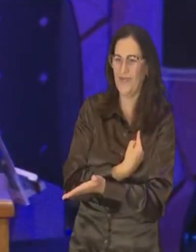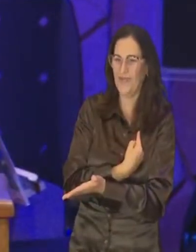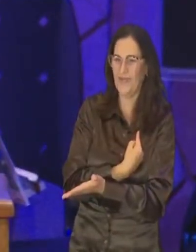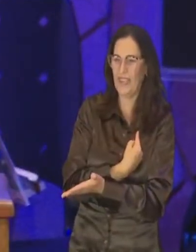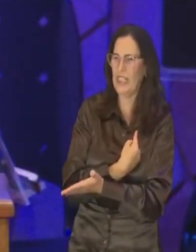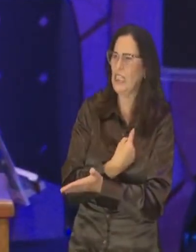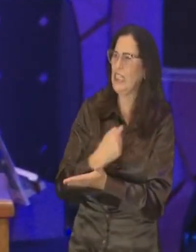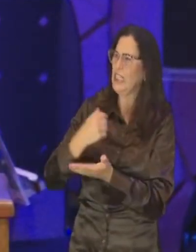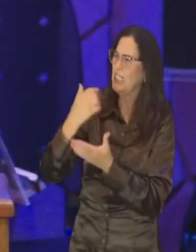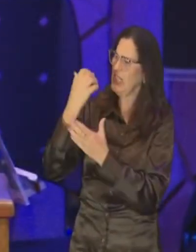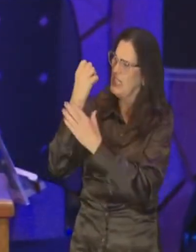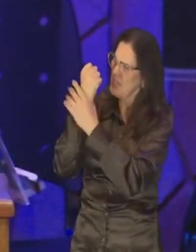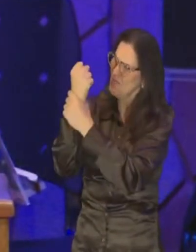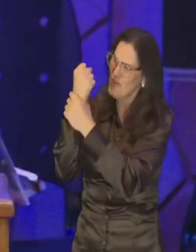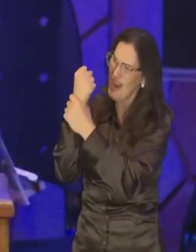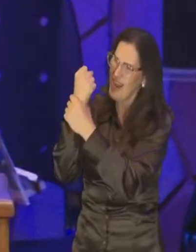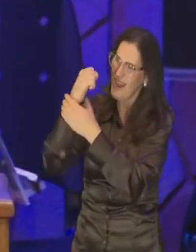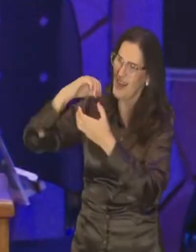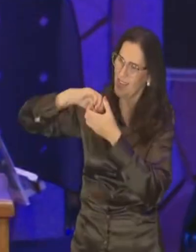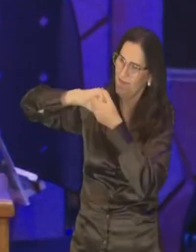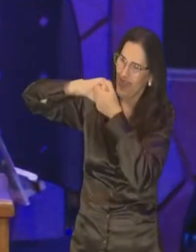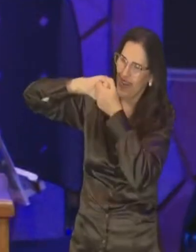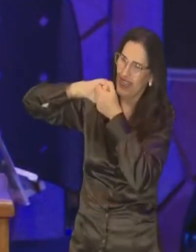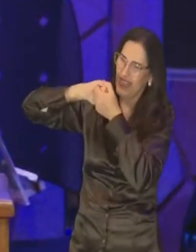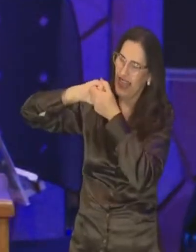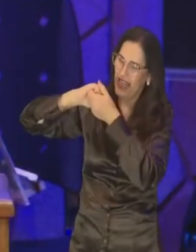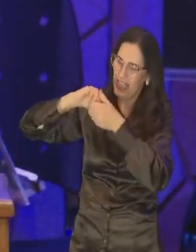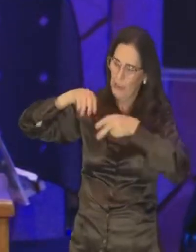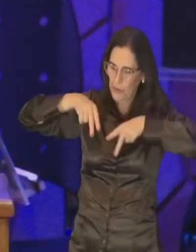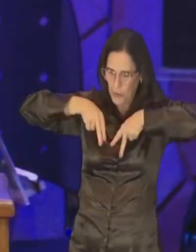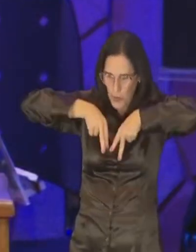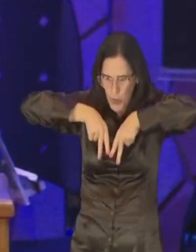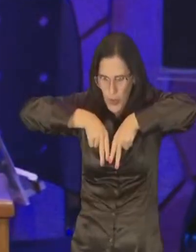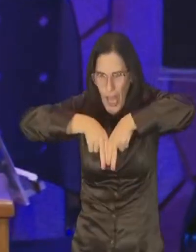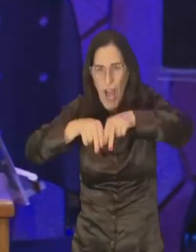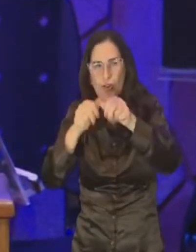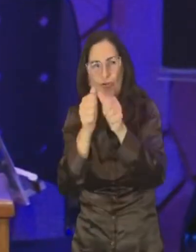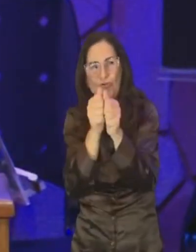segurar em suas mãos, caminhar, andar junto,